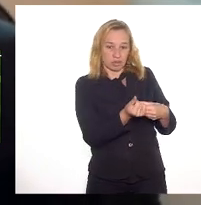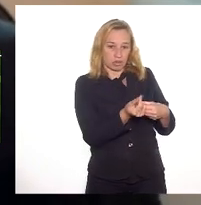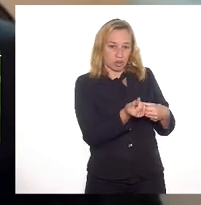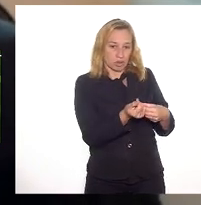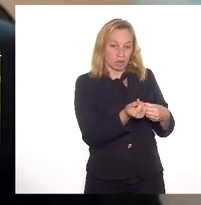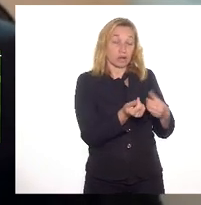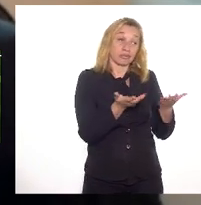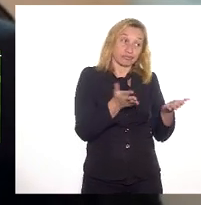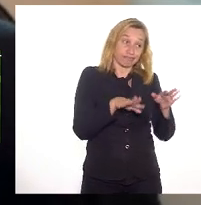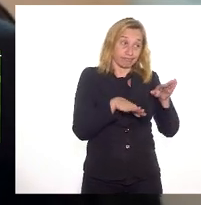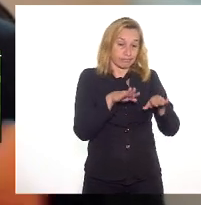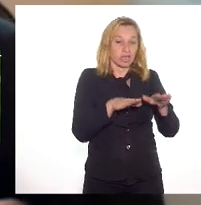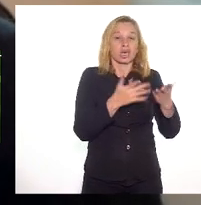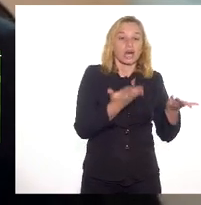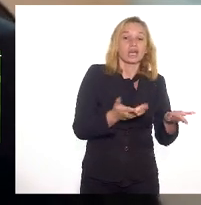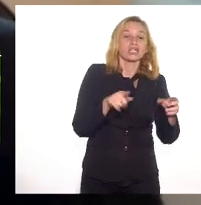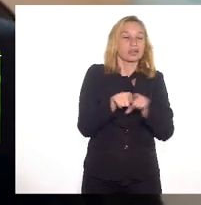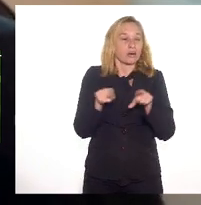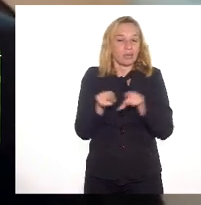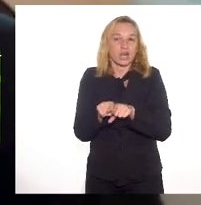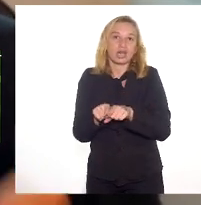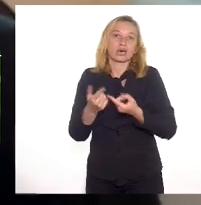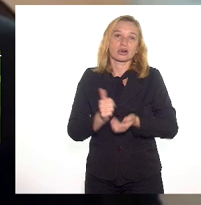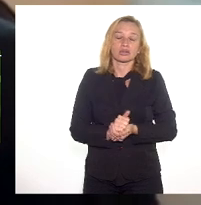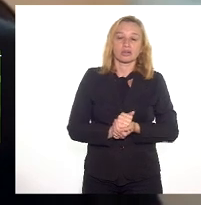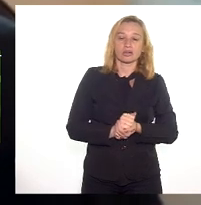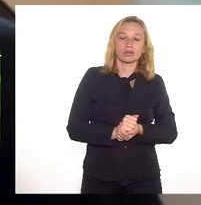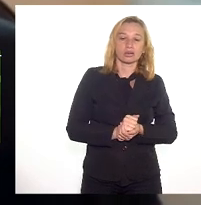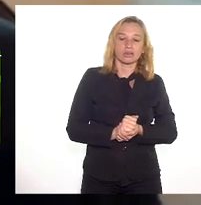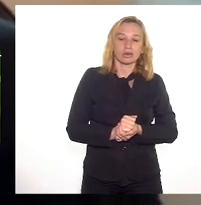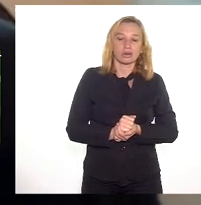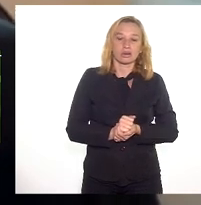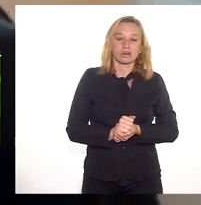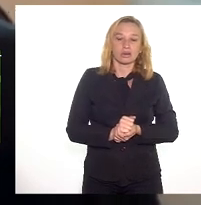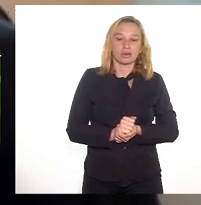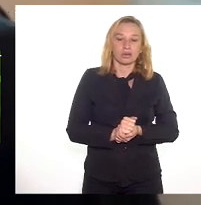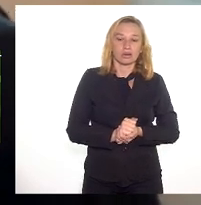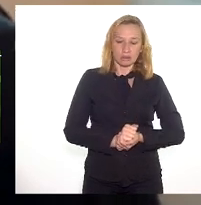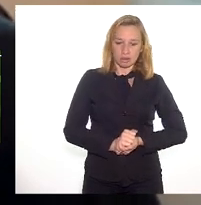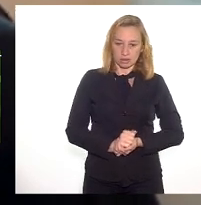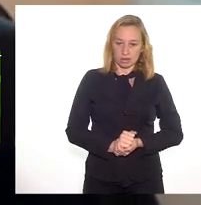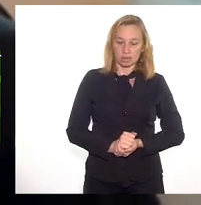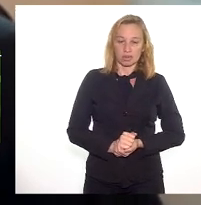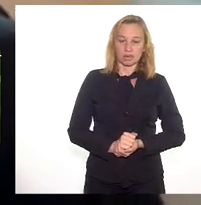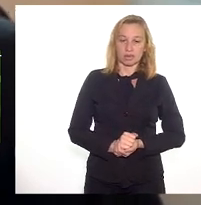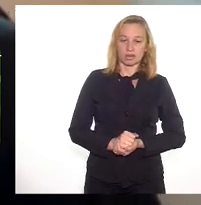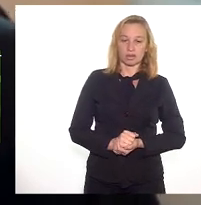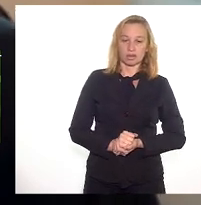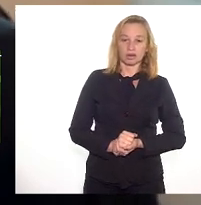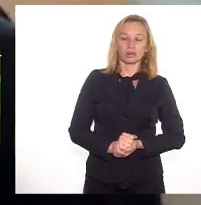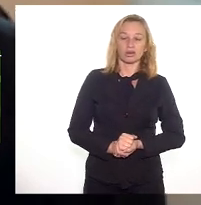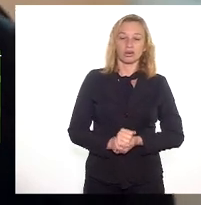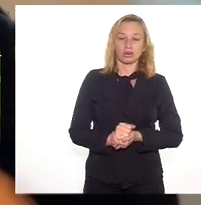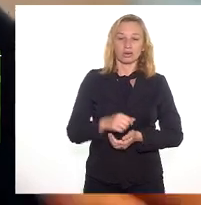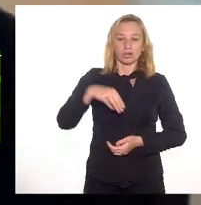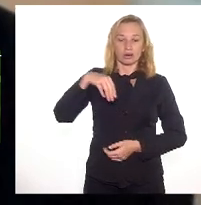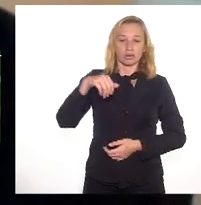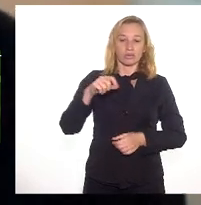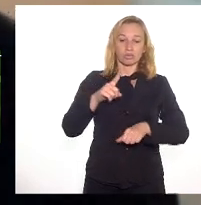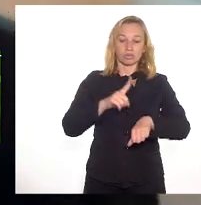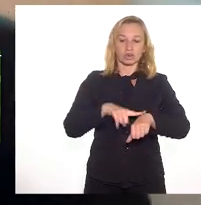muito volátil, né? E também, claro, a questão inexorável da questão da maturidade dos campos. À medida que os campos